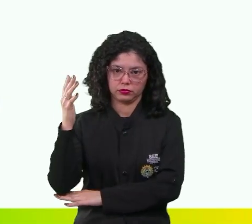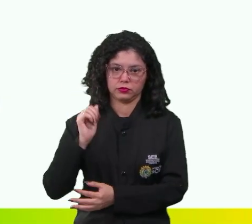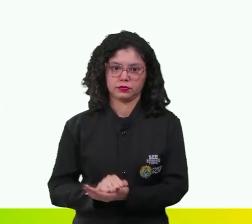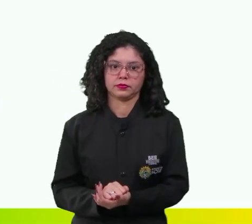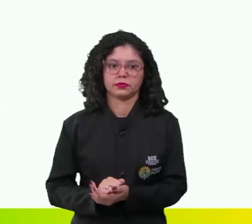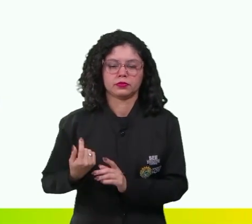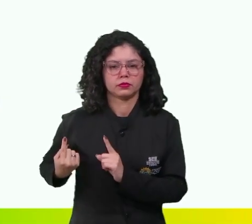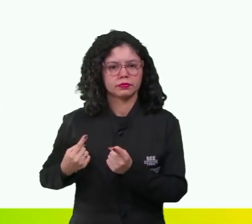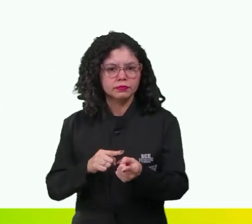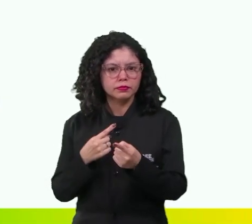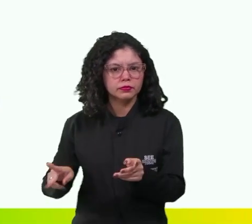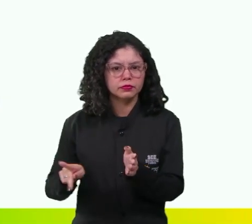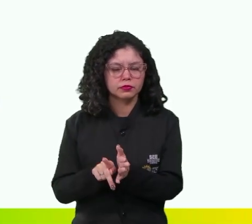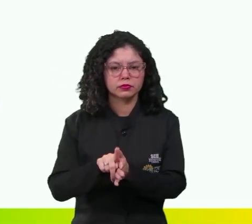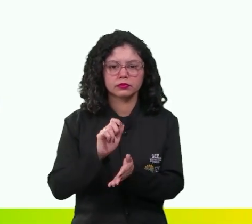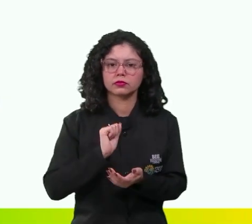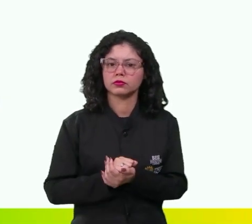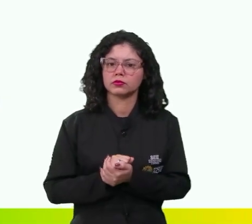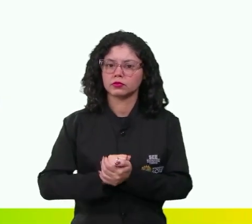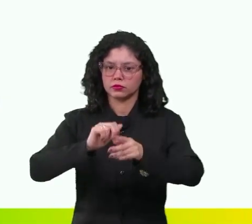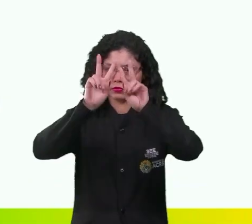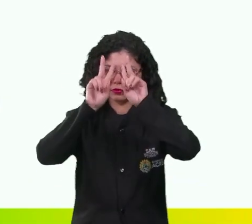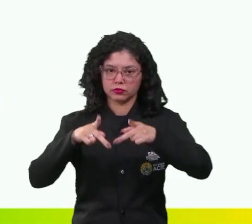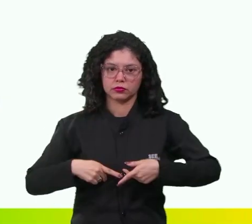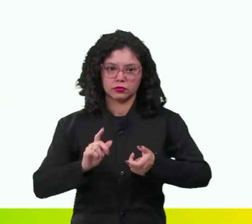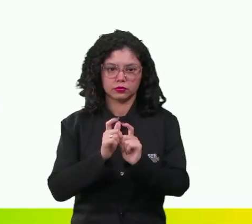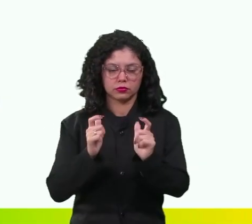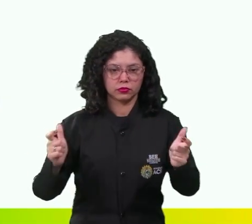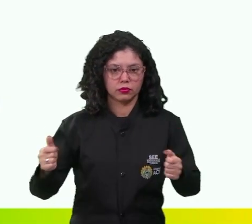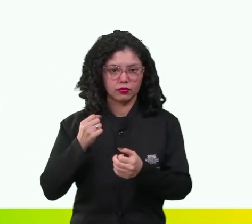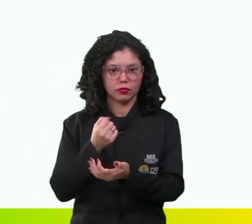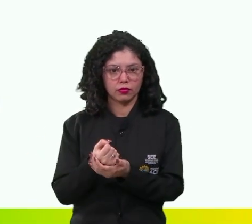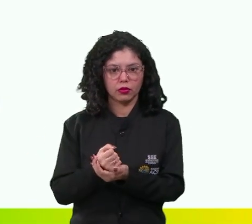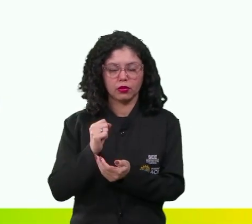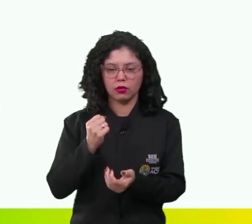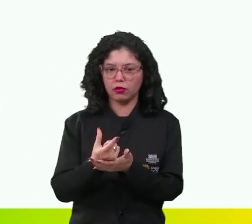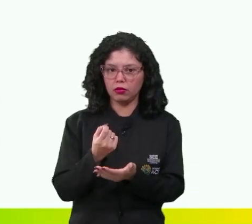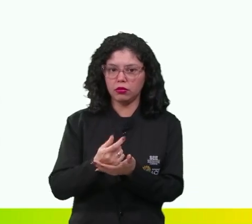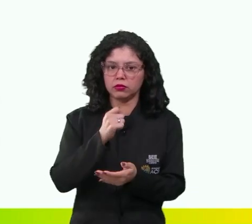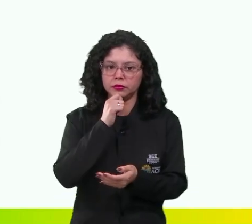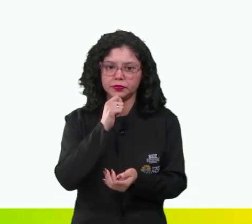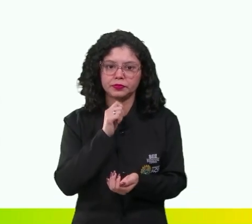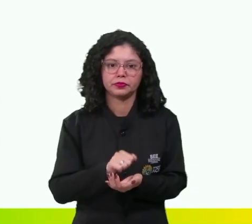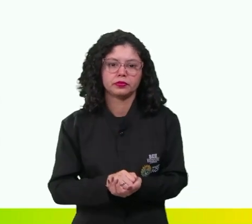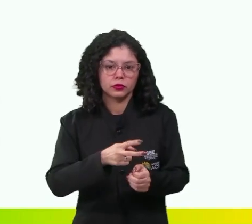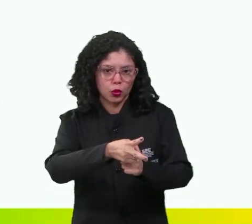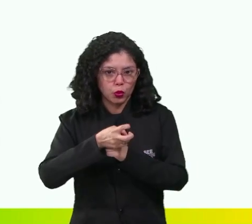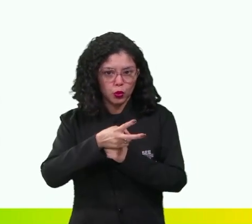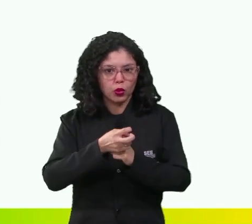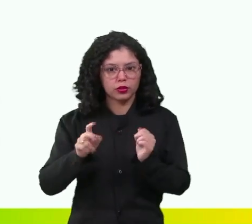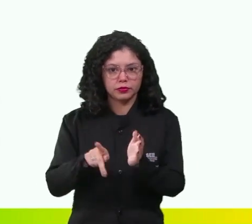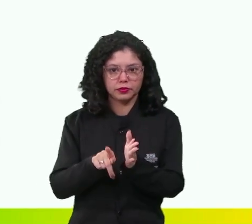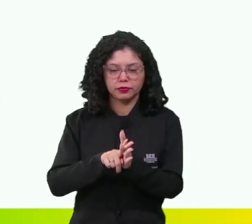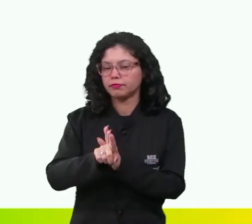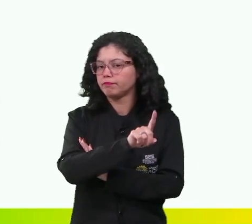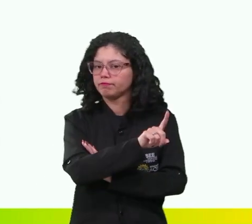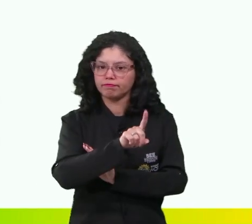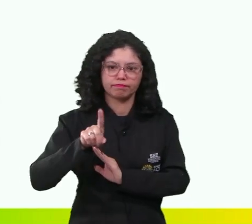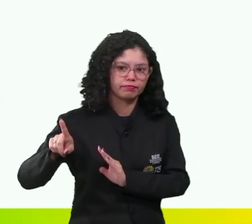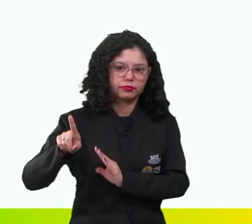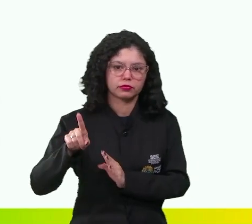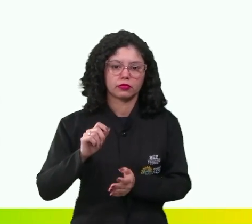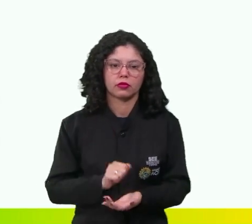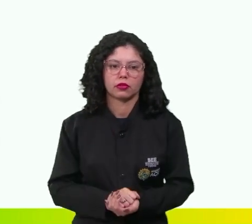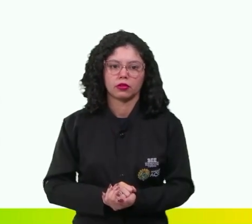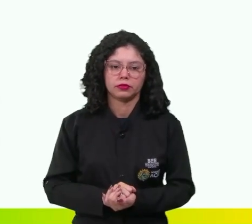a intensificação das atividades humanas, o aumento do consumo e a exploração de